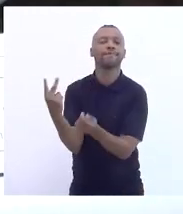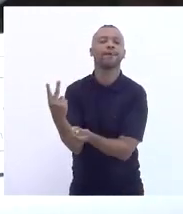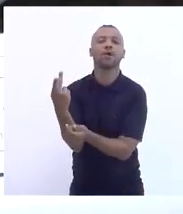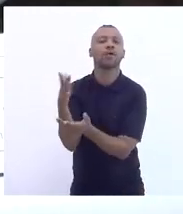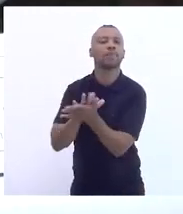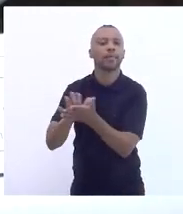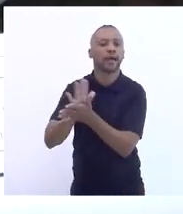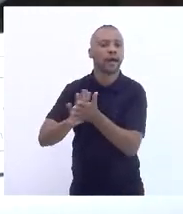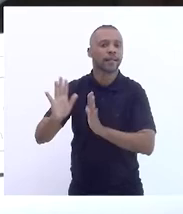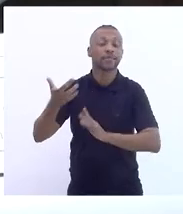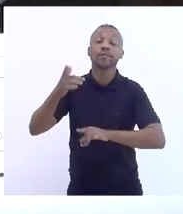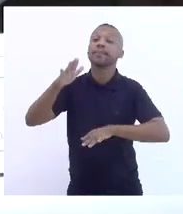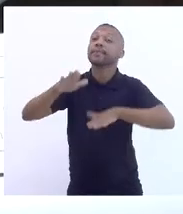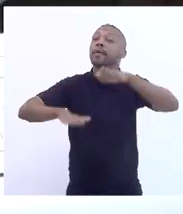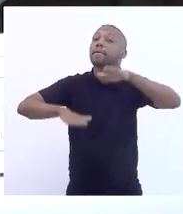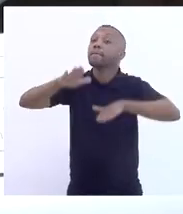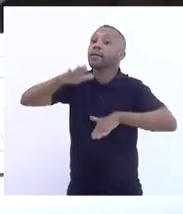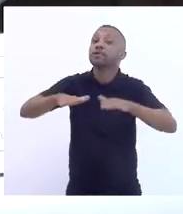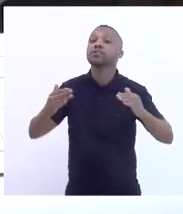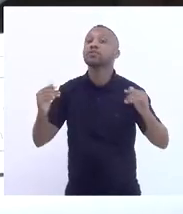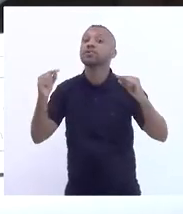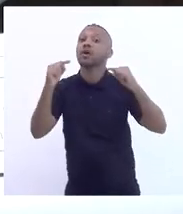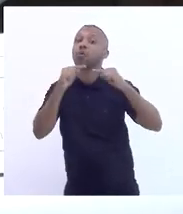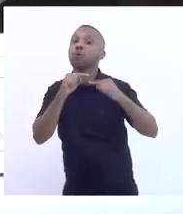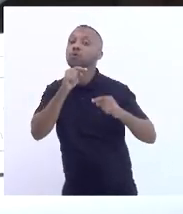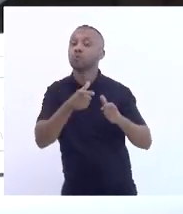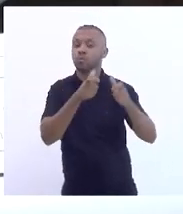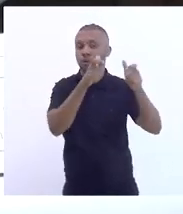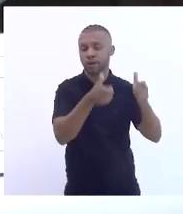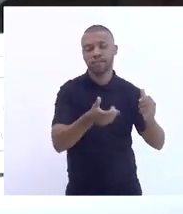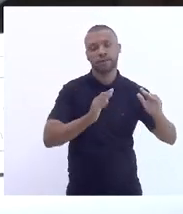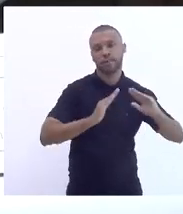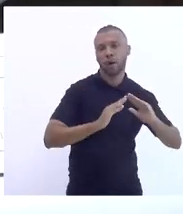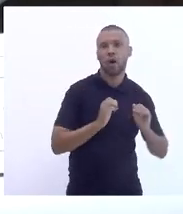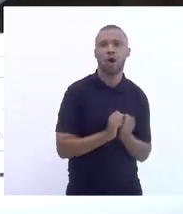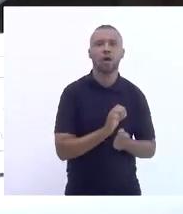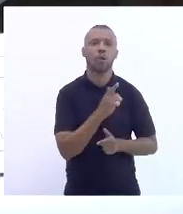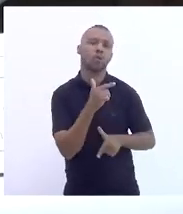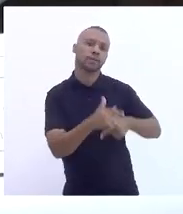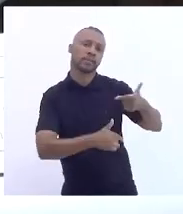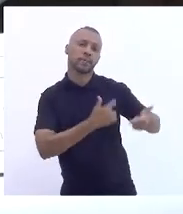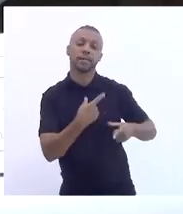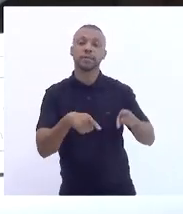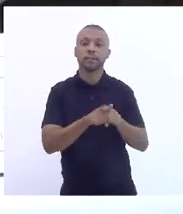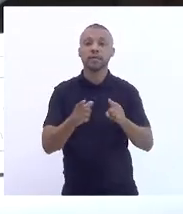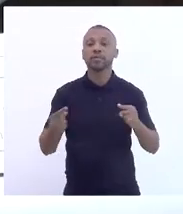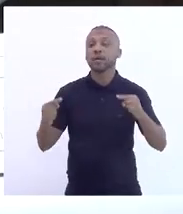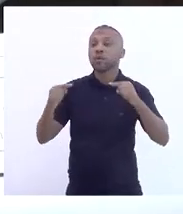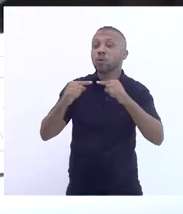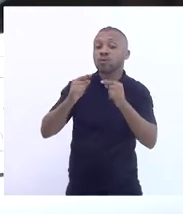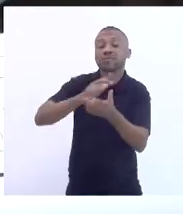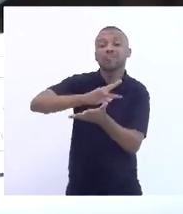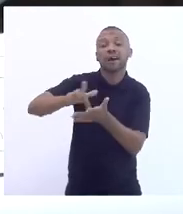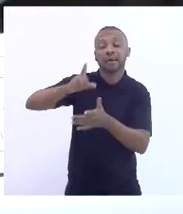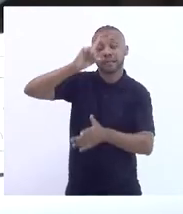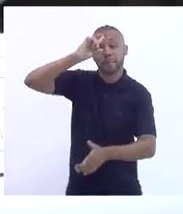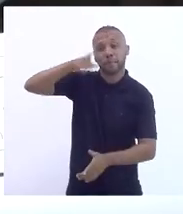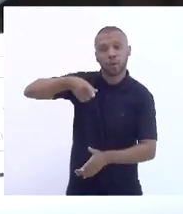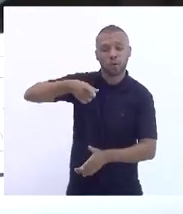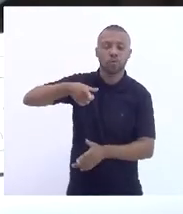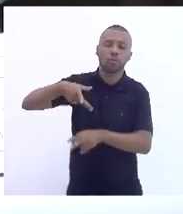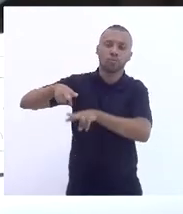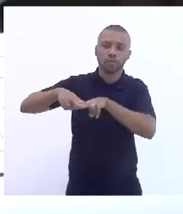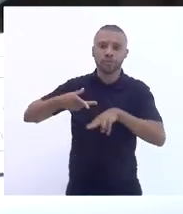variar não só de acordo com o local onde você mora o trabalho mas também de acordo com uma série de determinante e aqui essa representação